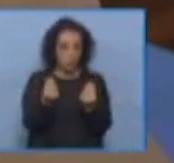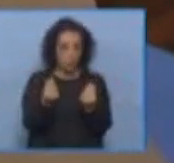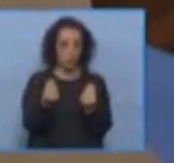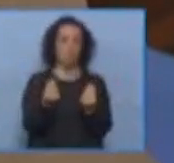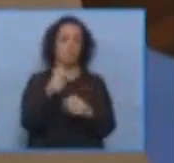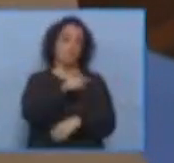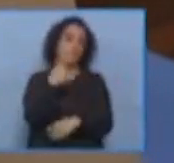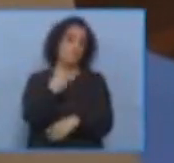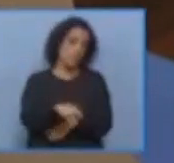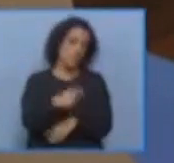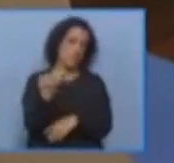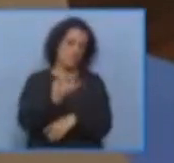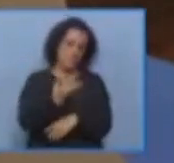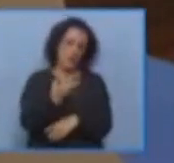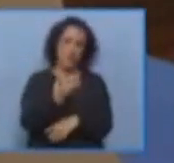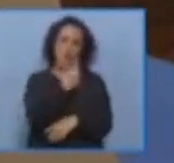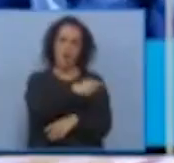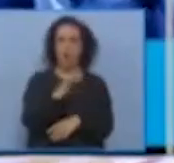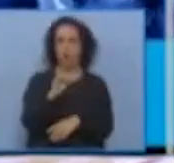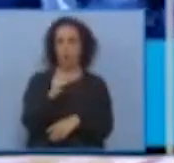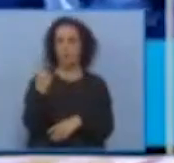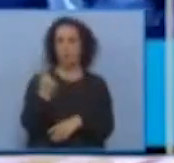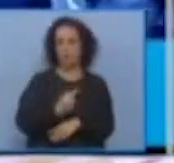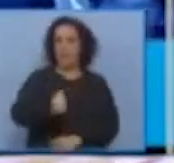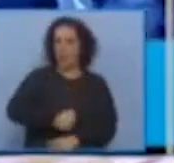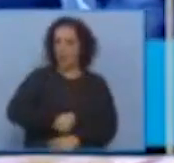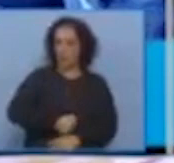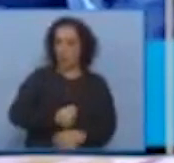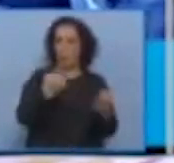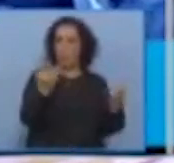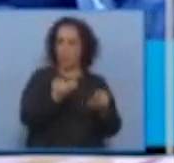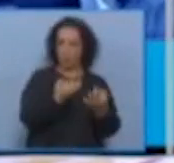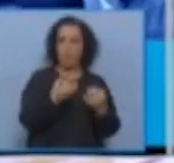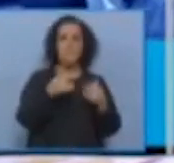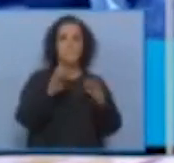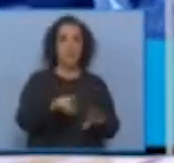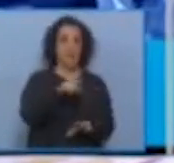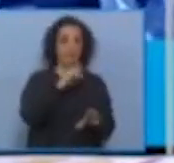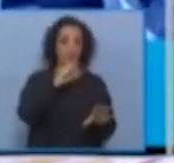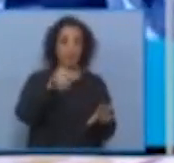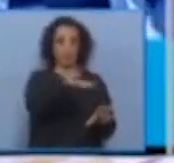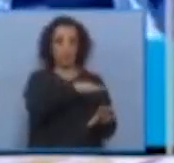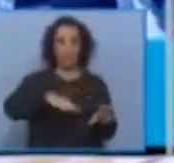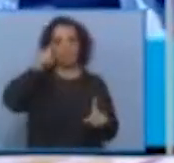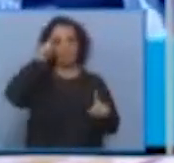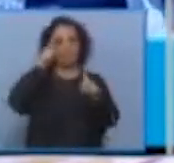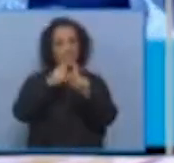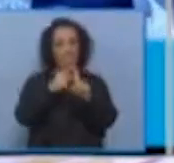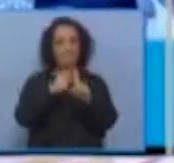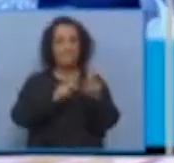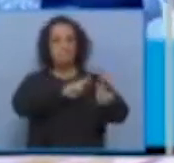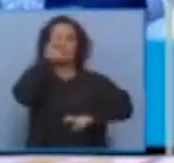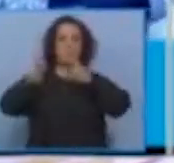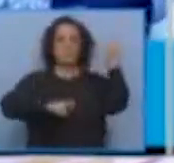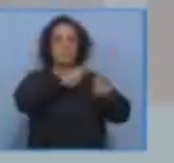tem, enfim, ainda lá estão 40% dos católicos, também é uma terra de missão e aquilo que